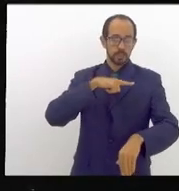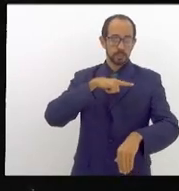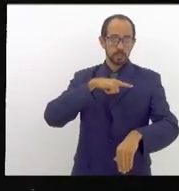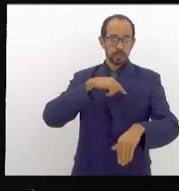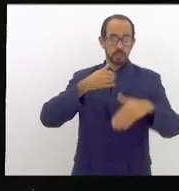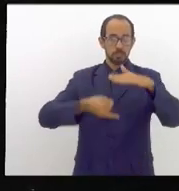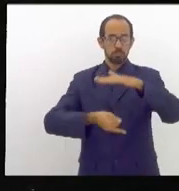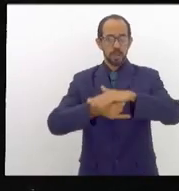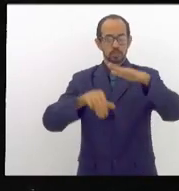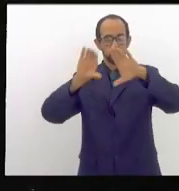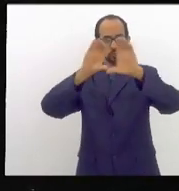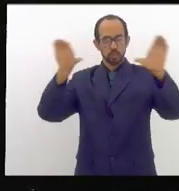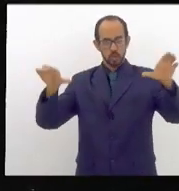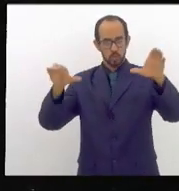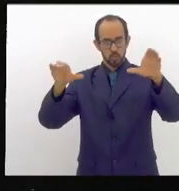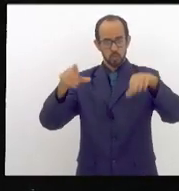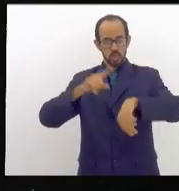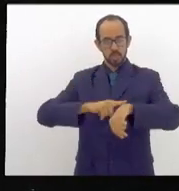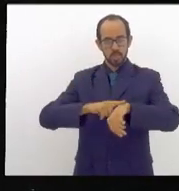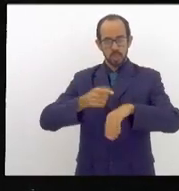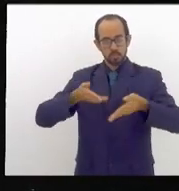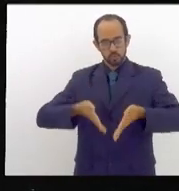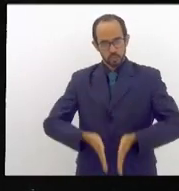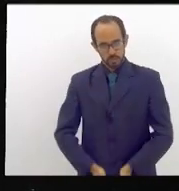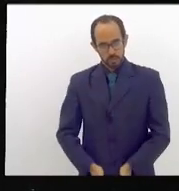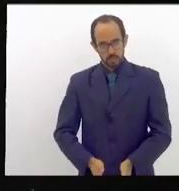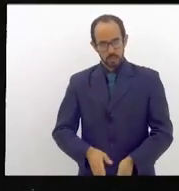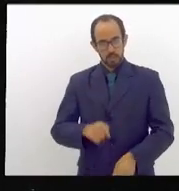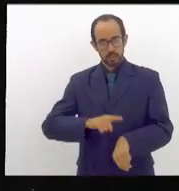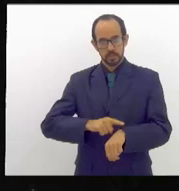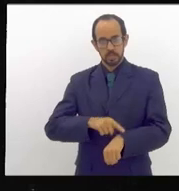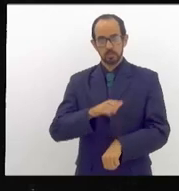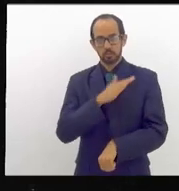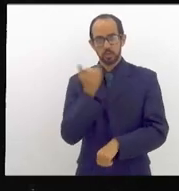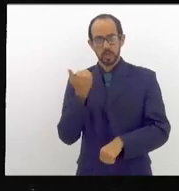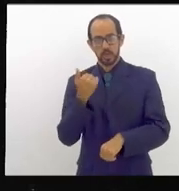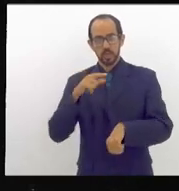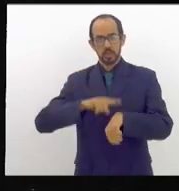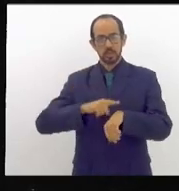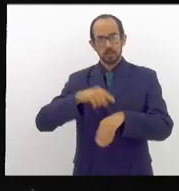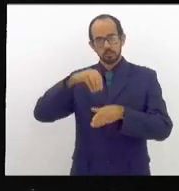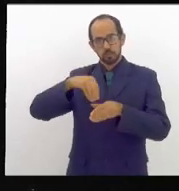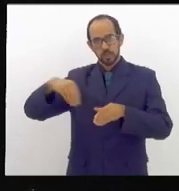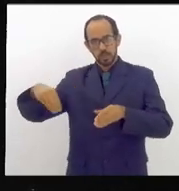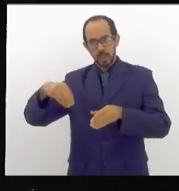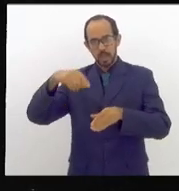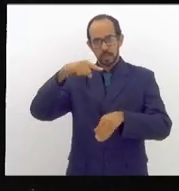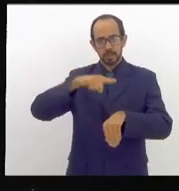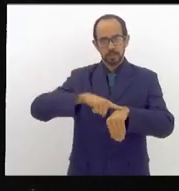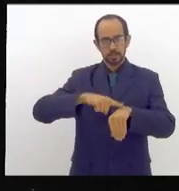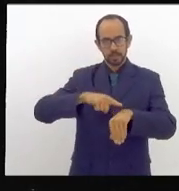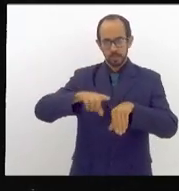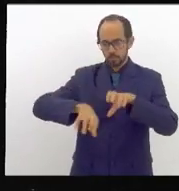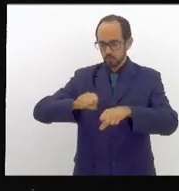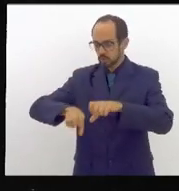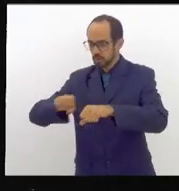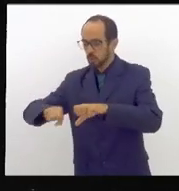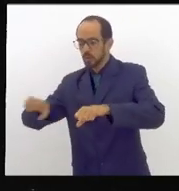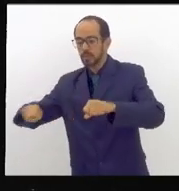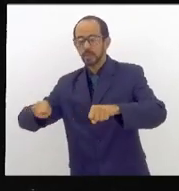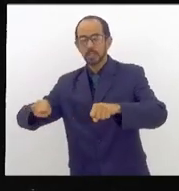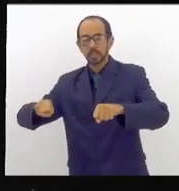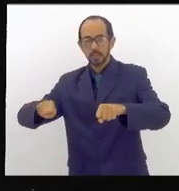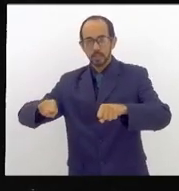há tempos nascer há tempos morrer a tempo de plantar e há tempo de arrancar o que se